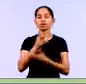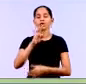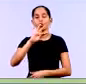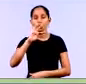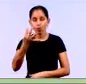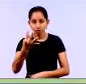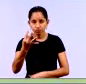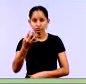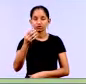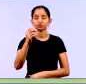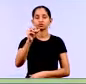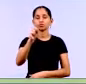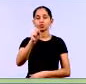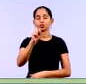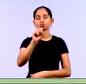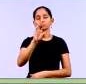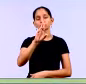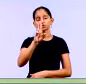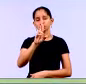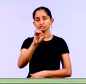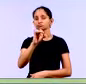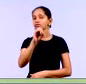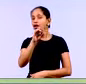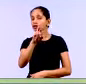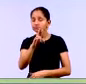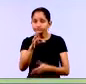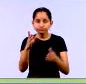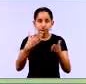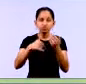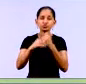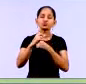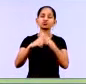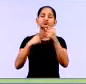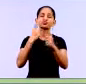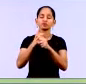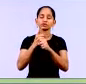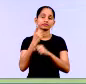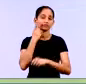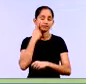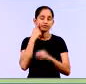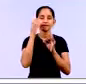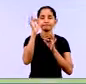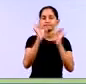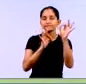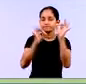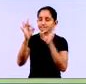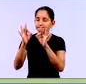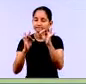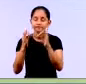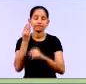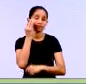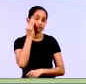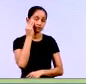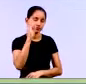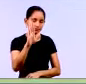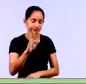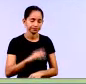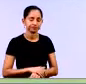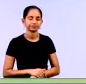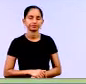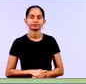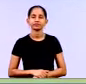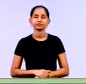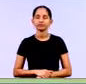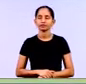4.800 por ano, com outros custos indiretos. Então, nós vamos ratear isso no